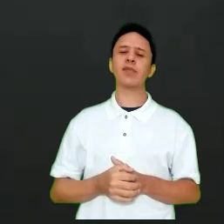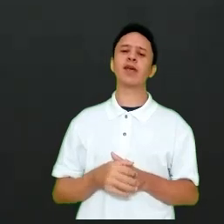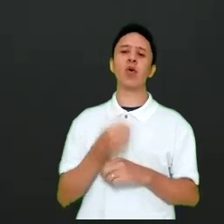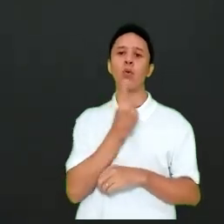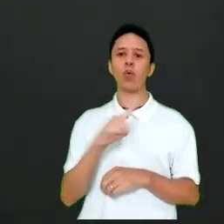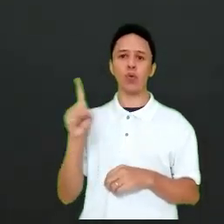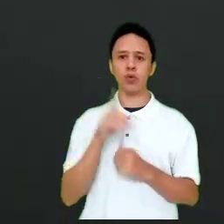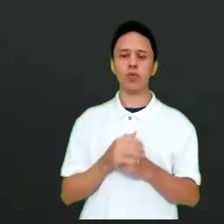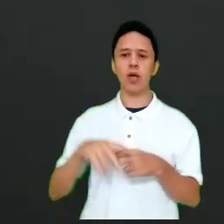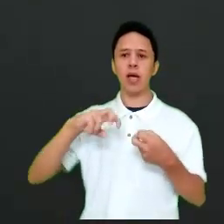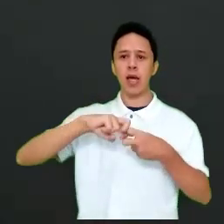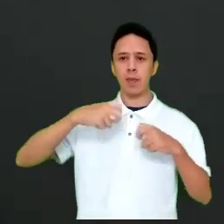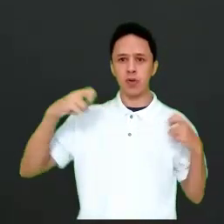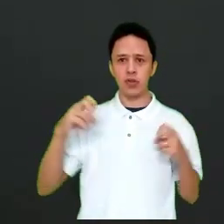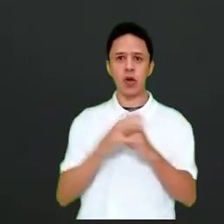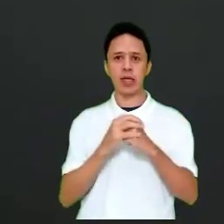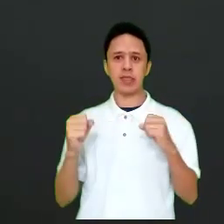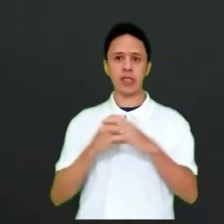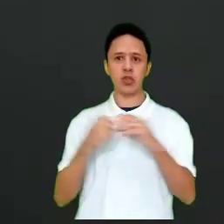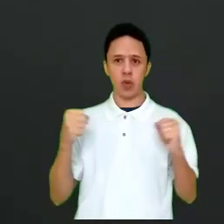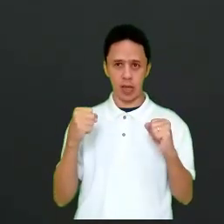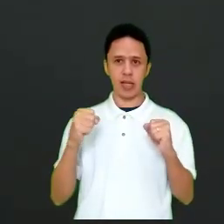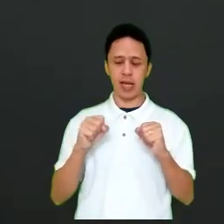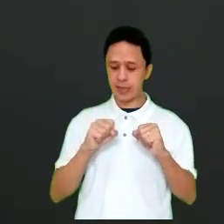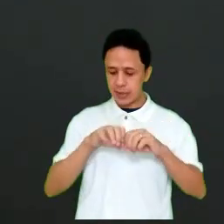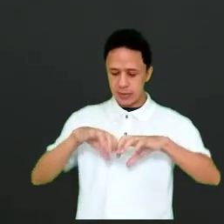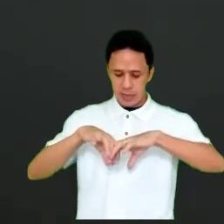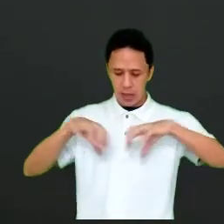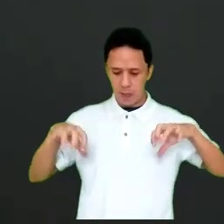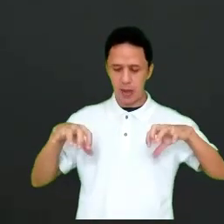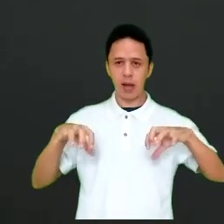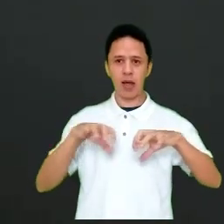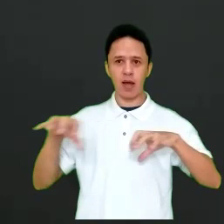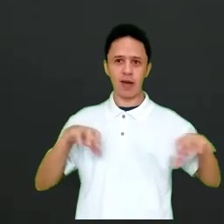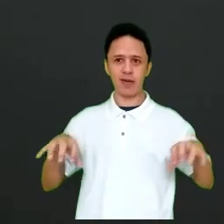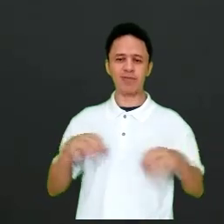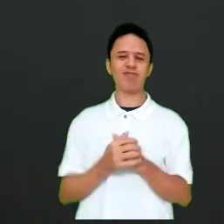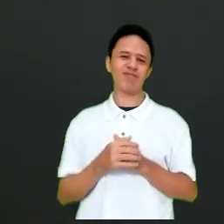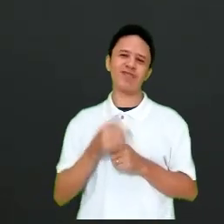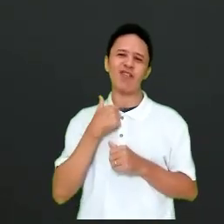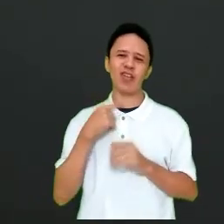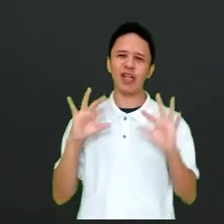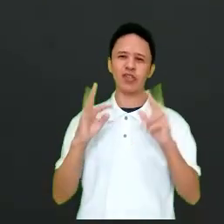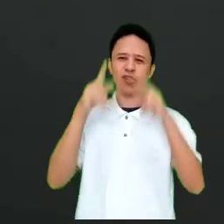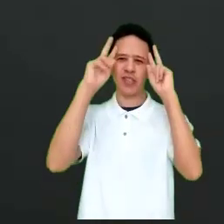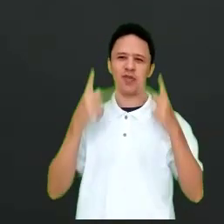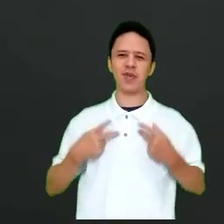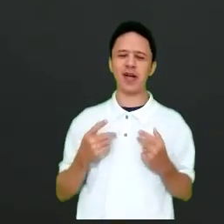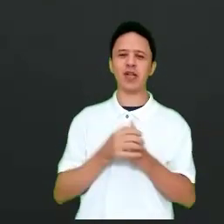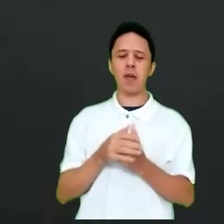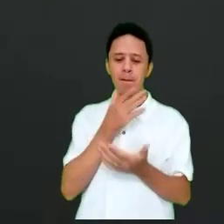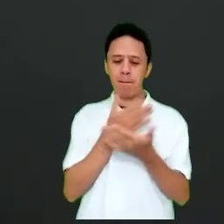E a gente finaliza a nossa reprodução assexuada falando de fragmentação. Fragmentação, acho que é o sonho do ser humano, que